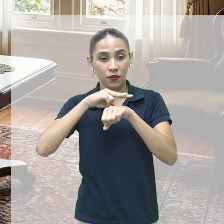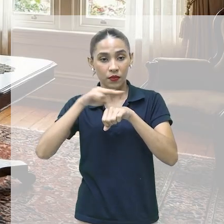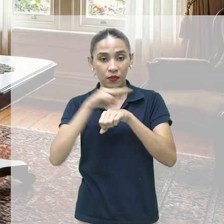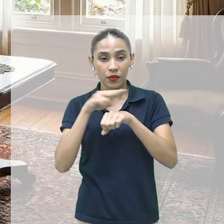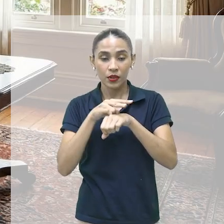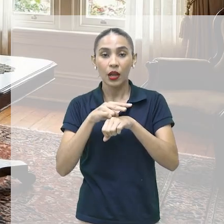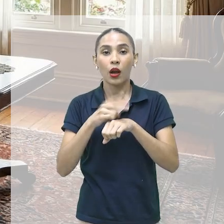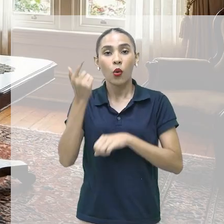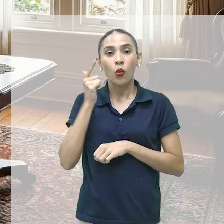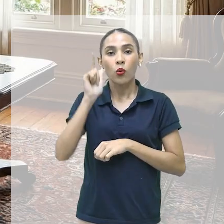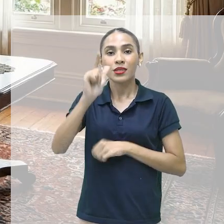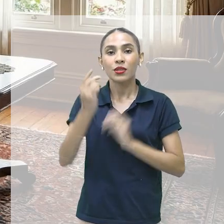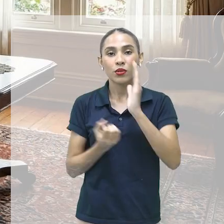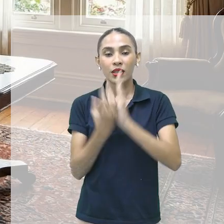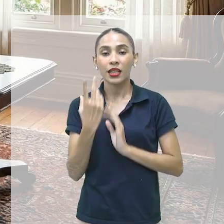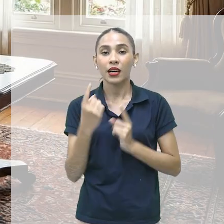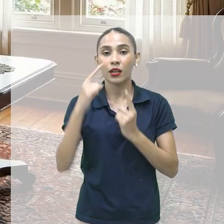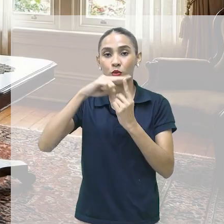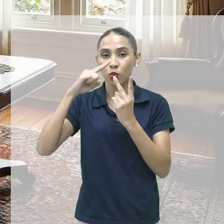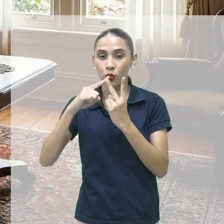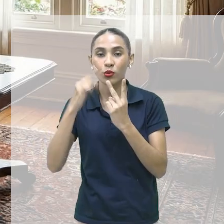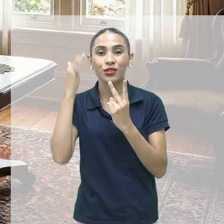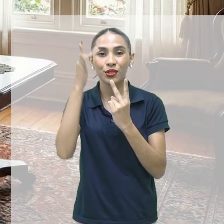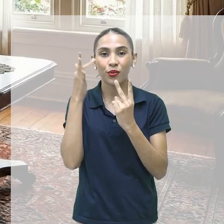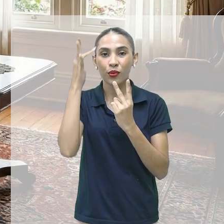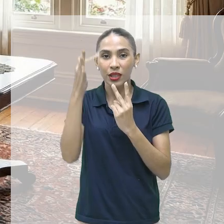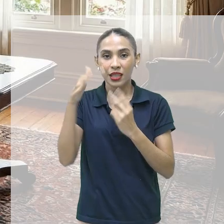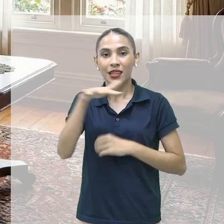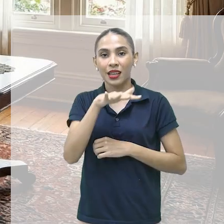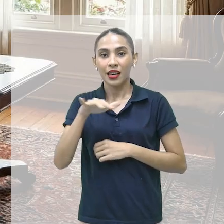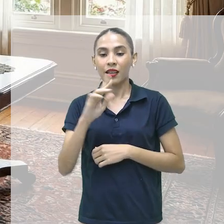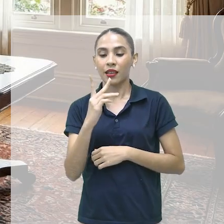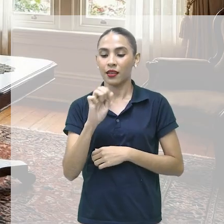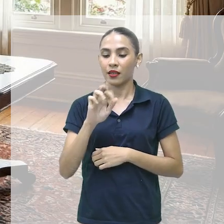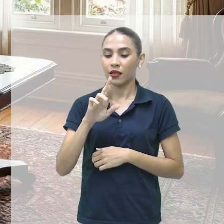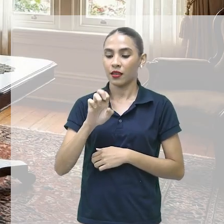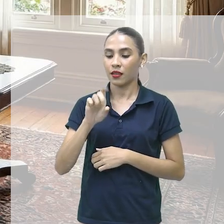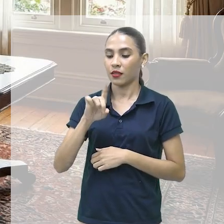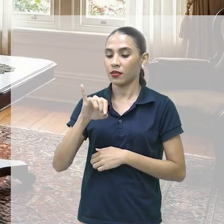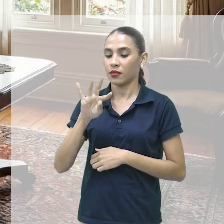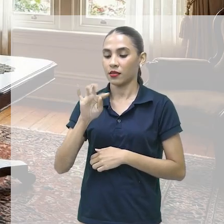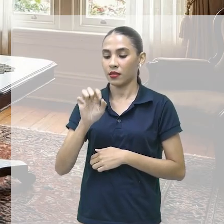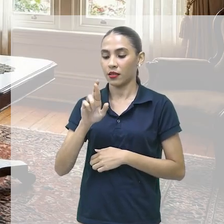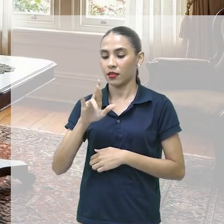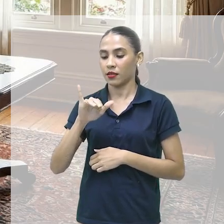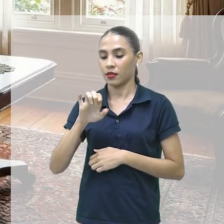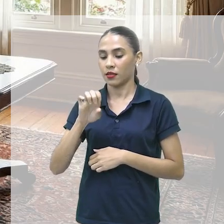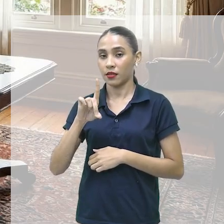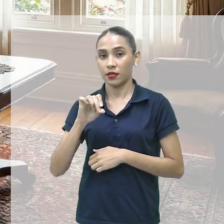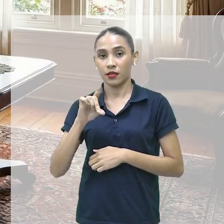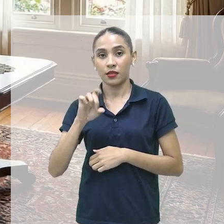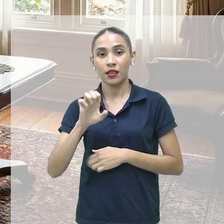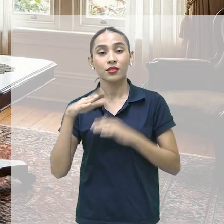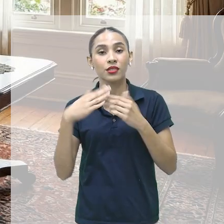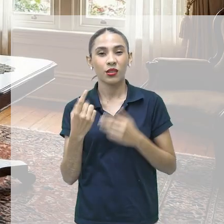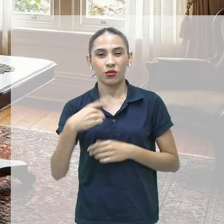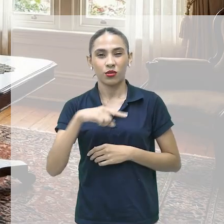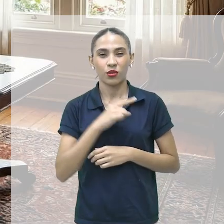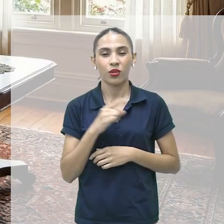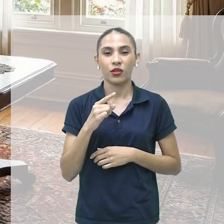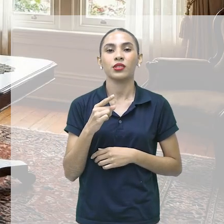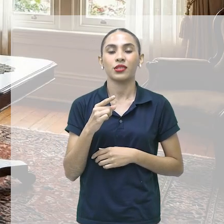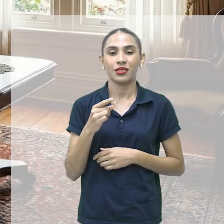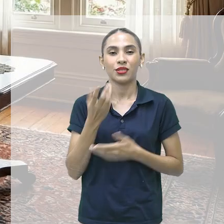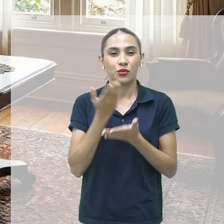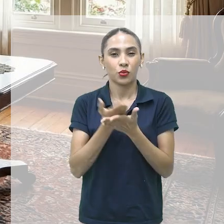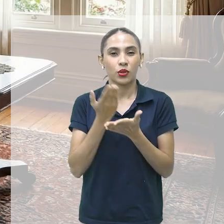levaram a formular essas duas leis que são fundamentais da hereditariedade, Então, na aula de hoje, a gente vai falar